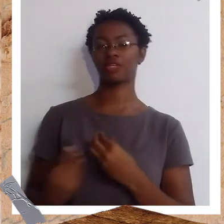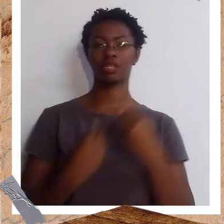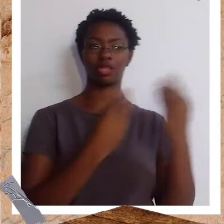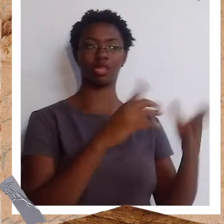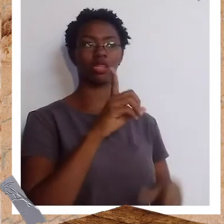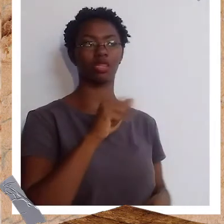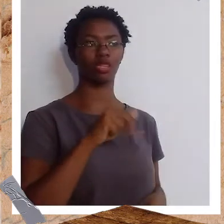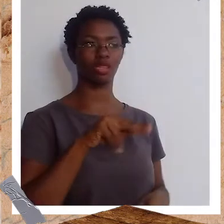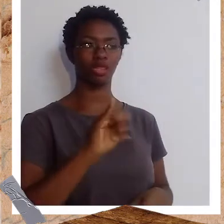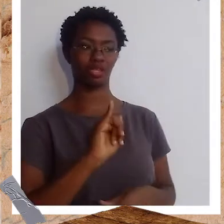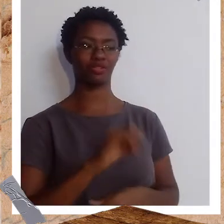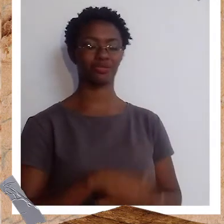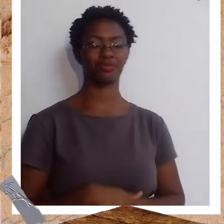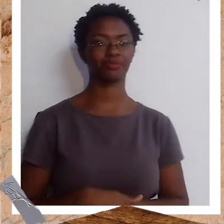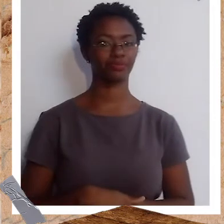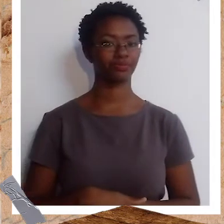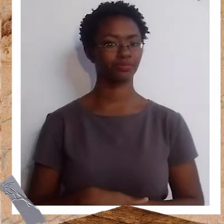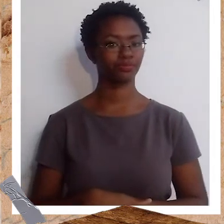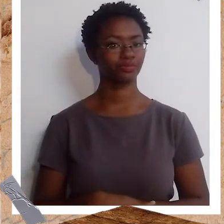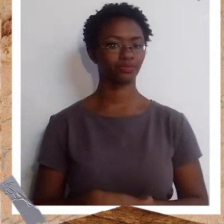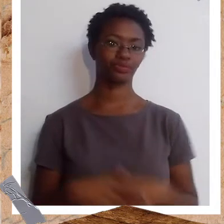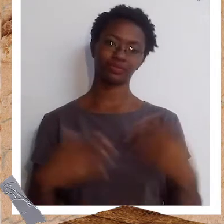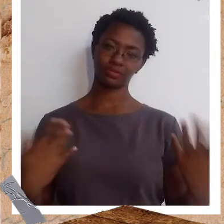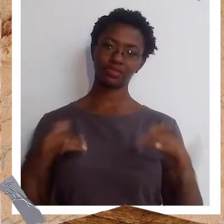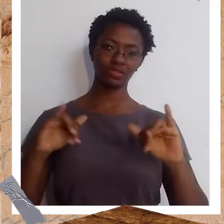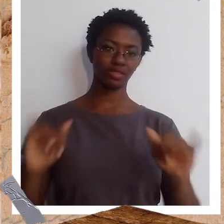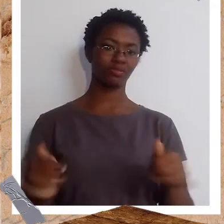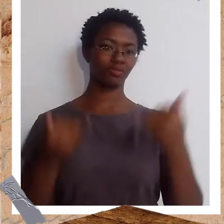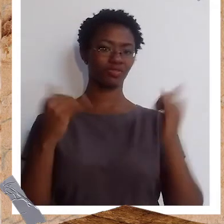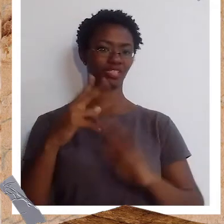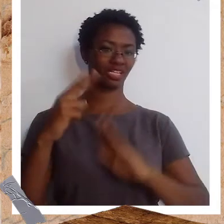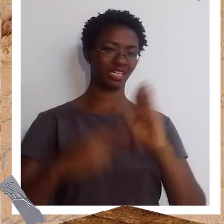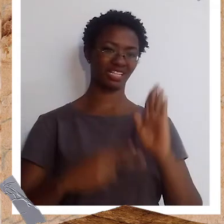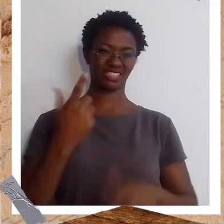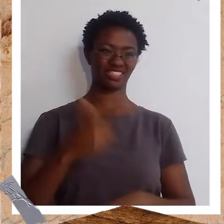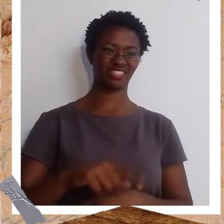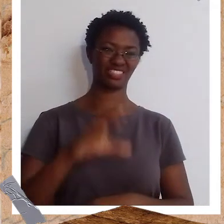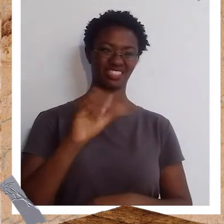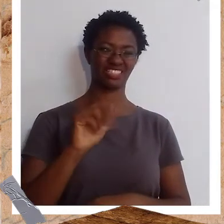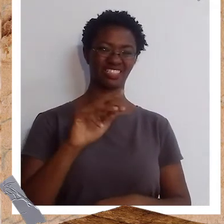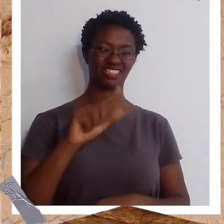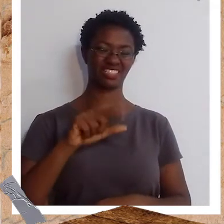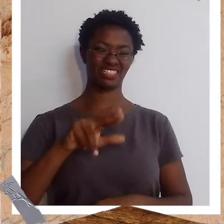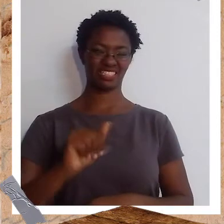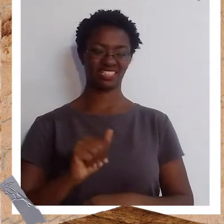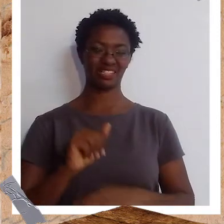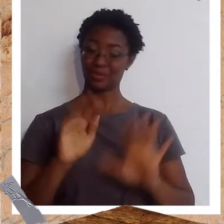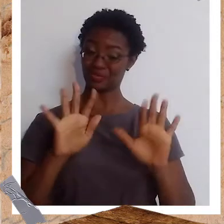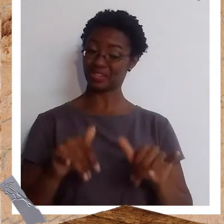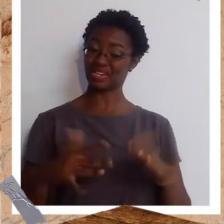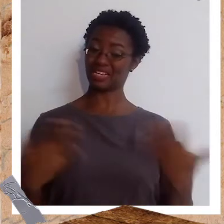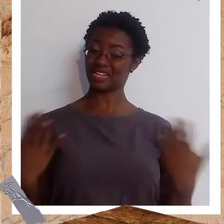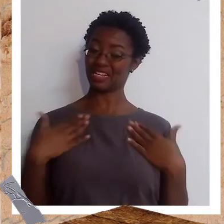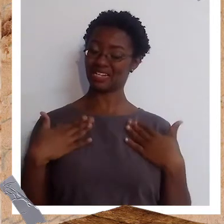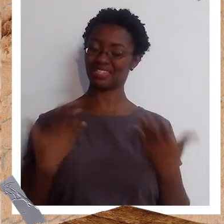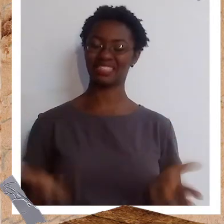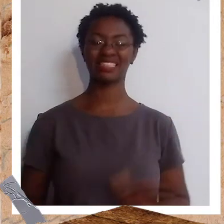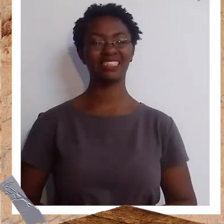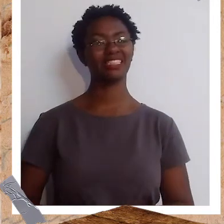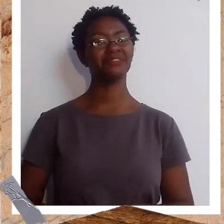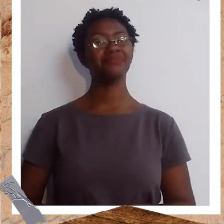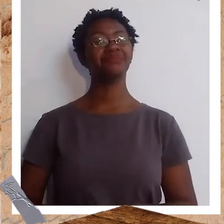Dani. Eu vou aproveitar então para ler Carolina de novo. É sempre melhor terminar com Carolina. Eu quero ler